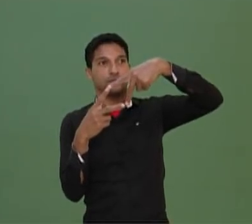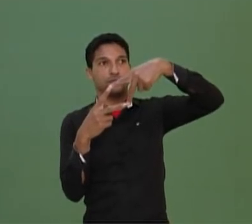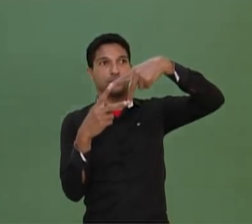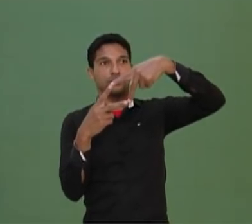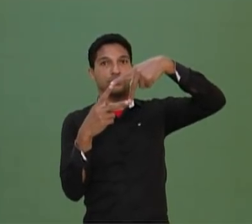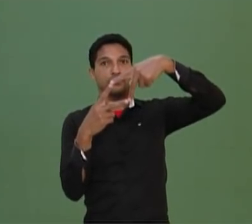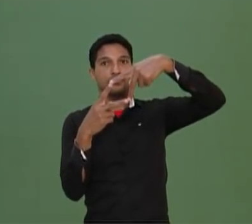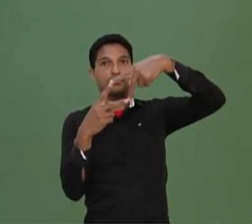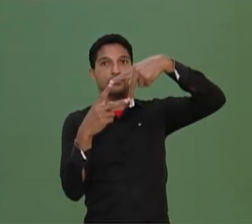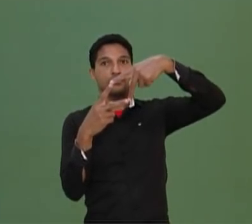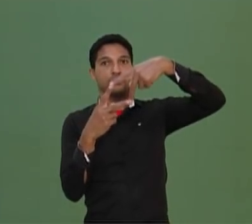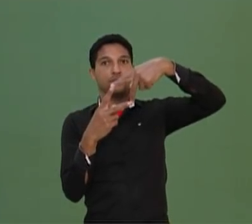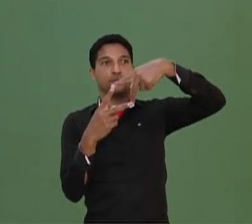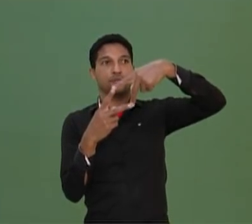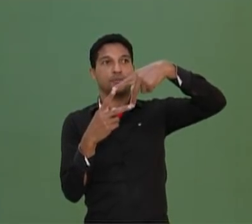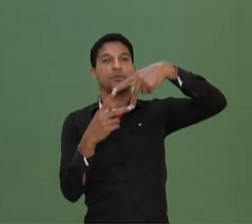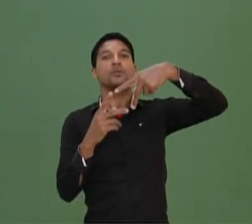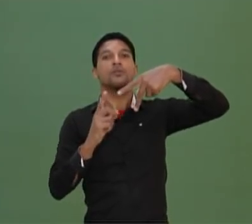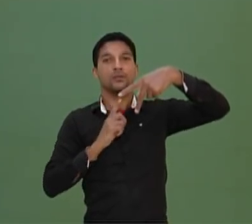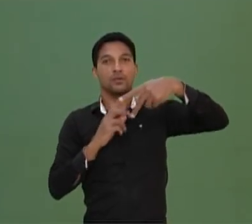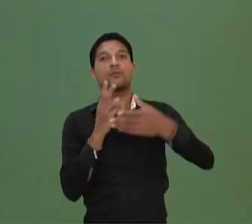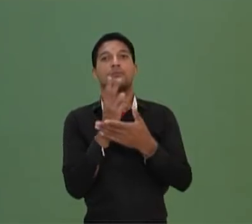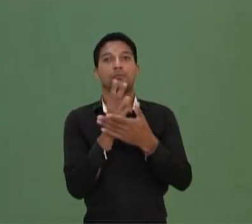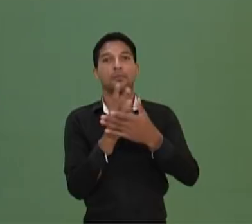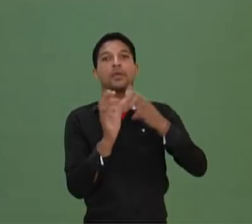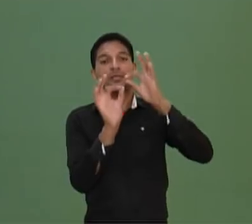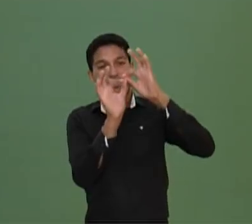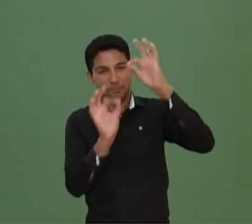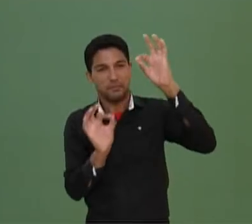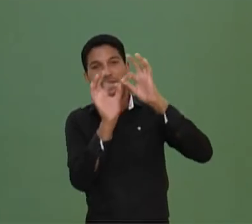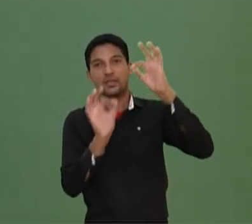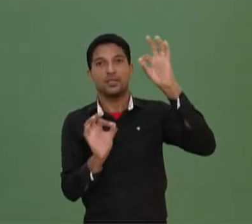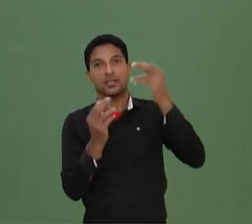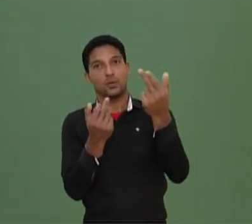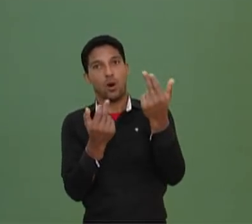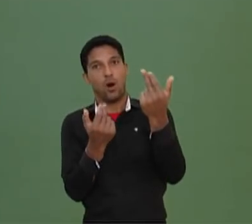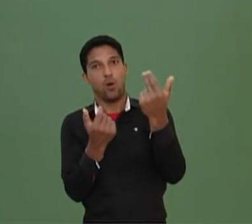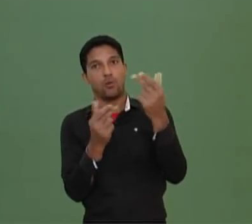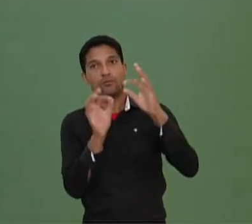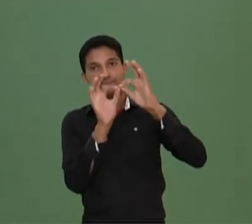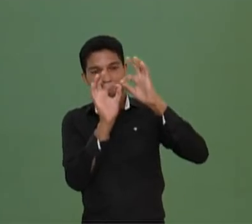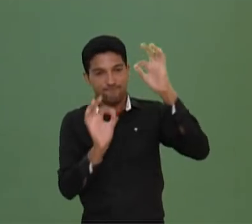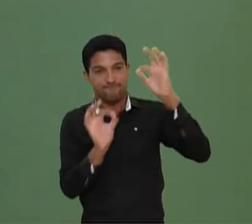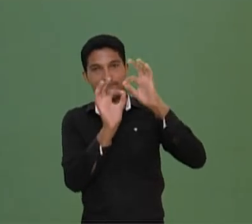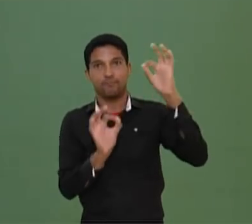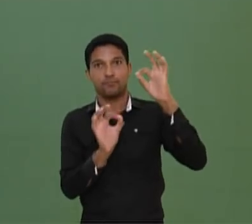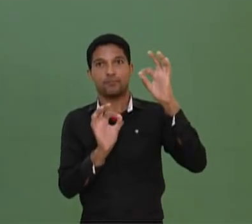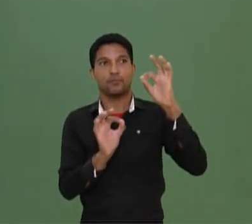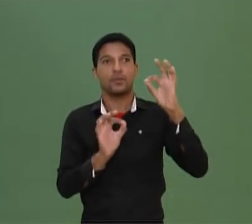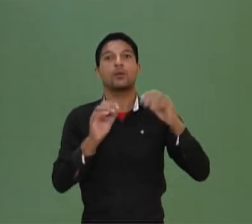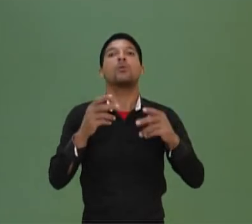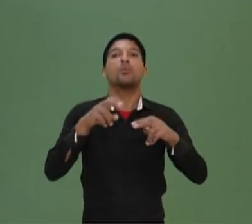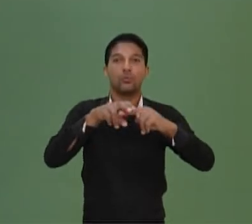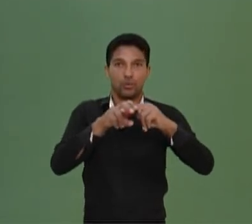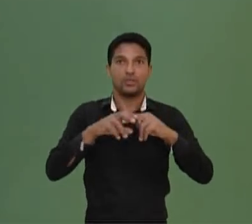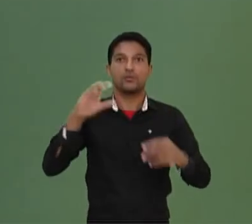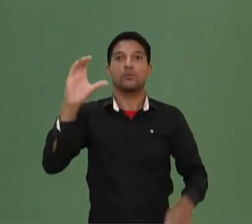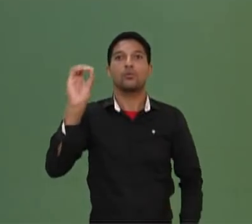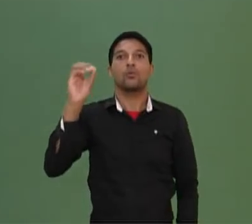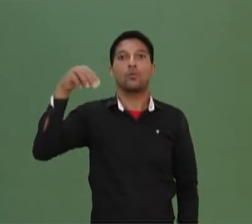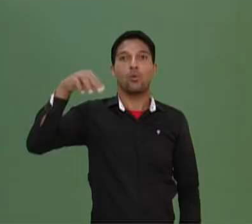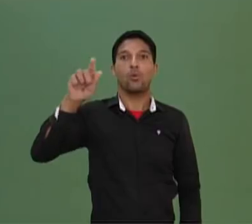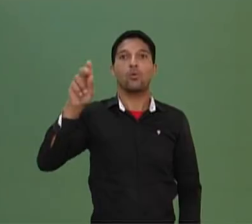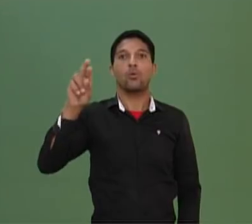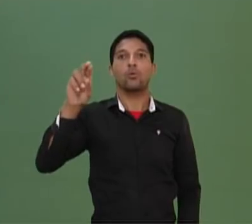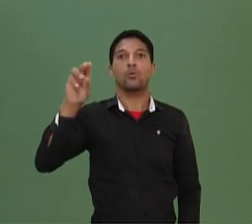Esses ângulos opostos, eles têm a mesma medida, eles são congruentes. Se eles são congruentes, eu quero dizer o que sobre a medida? Que o 3x